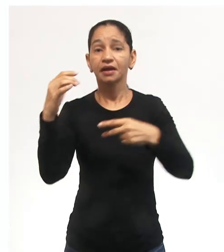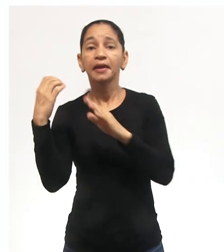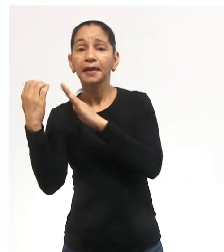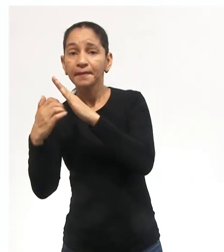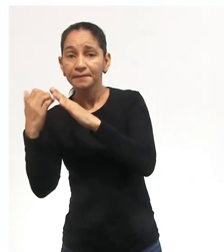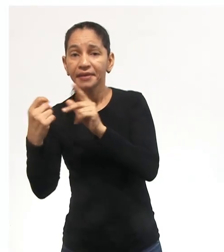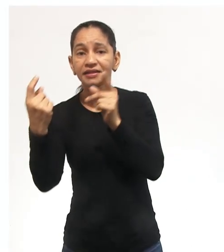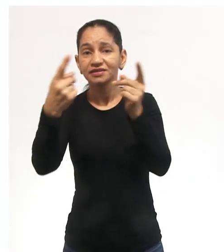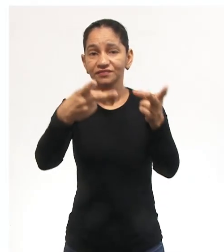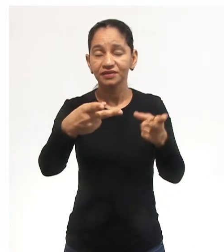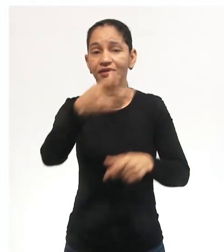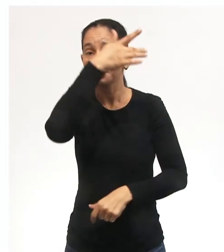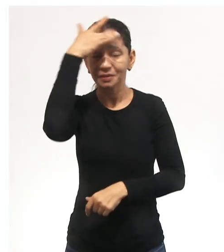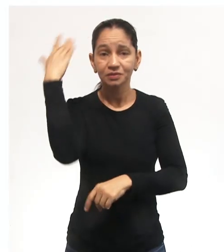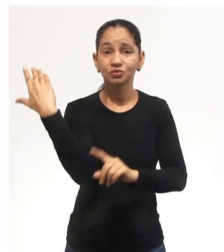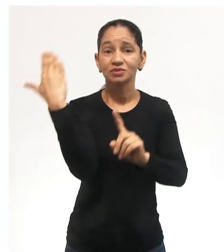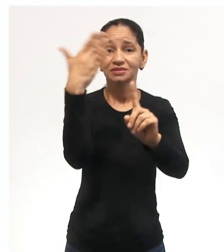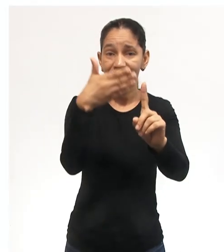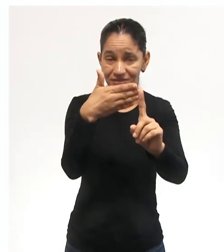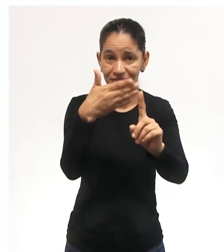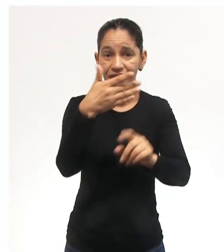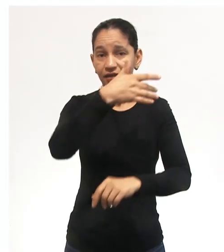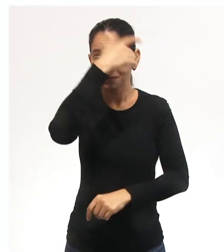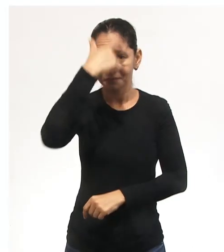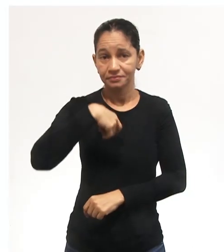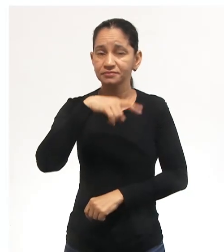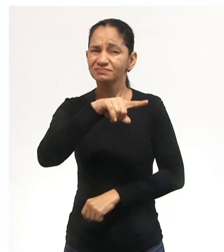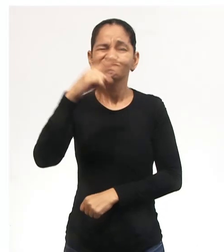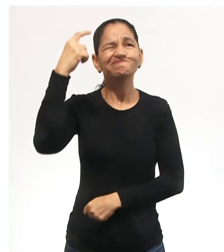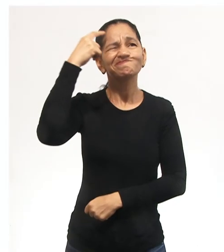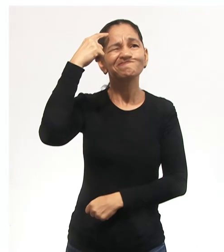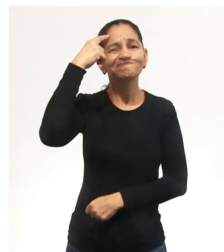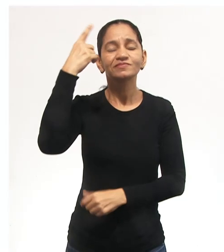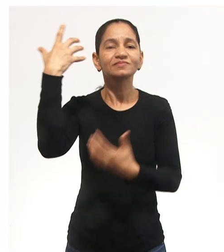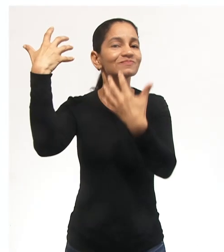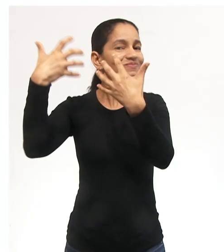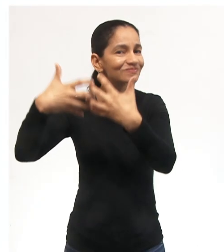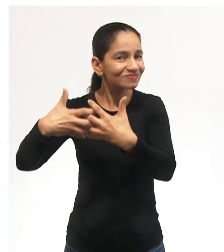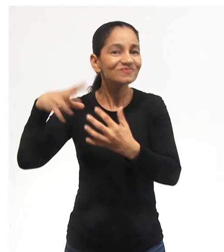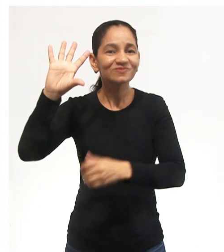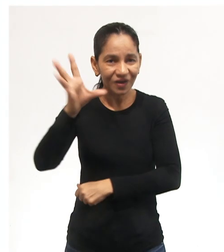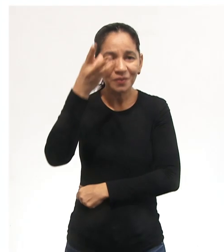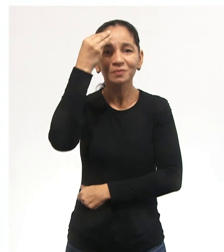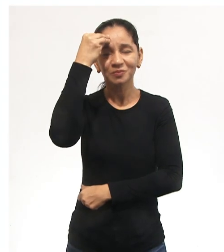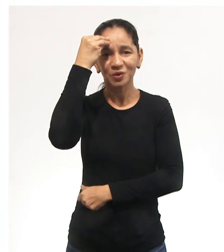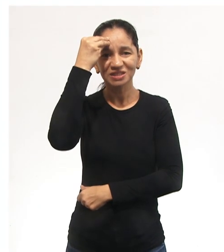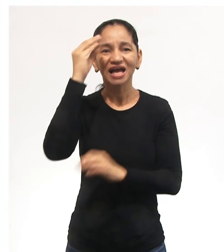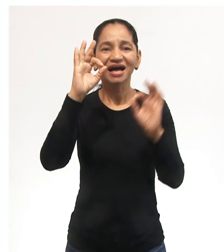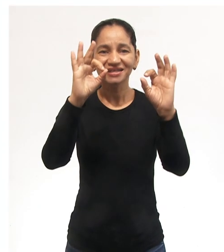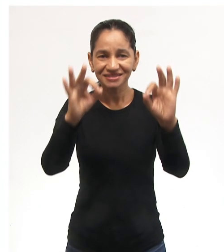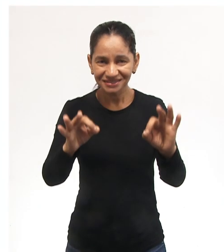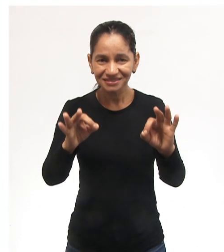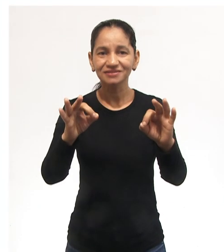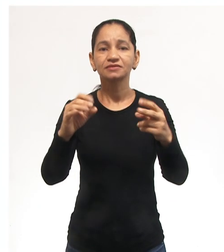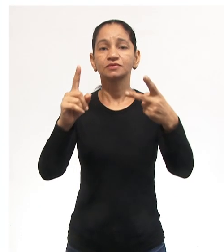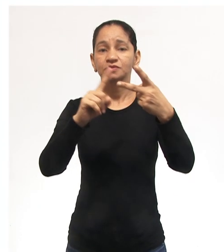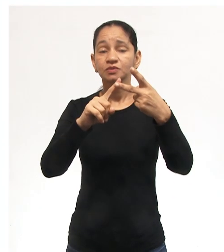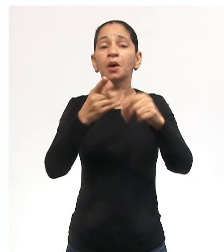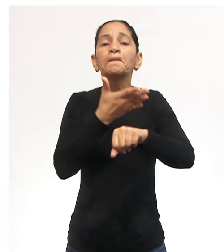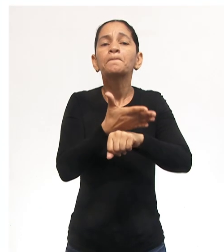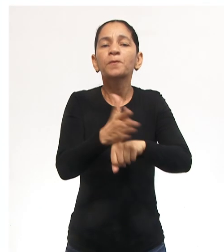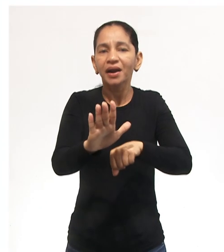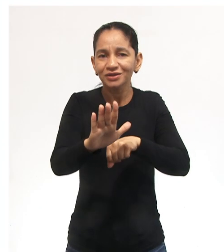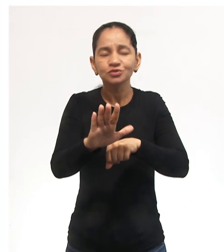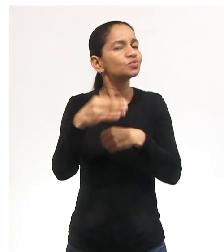para cliente? Vai pensando aí nessas diferenças, tá bom? E aqui um exemplo prático